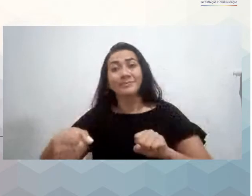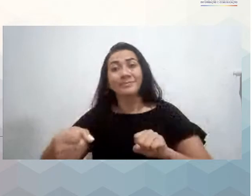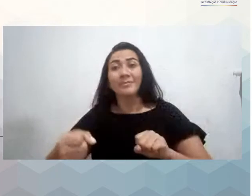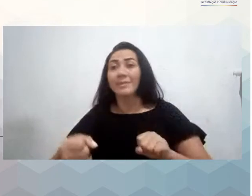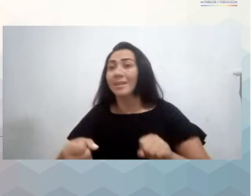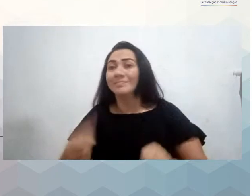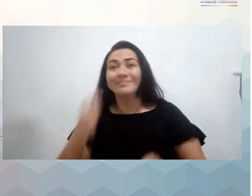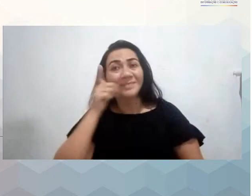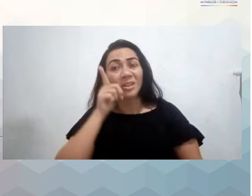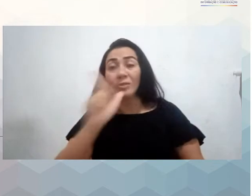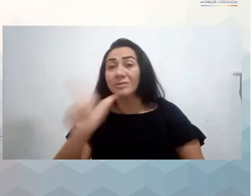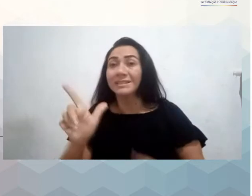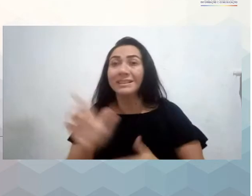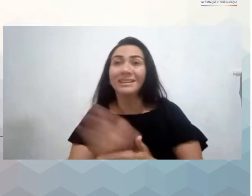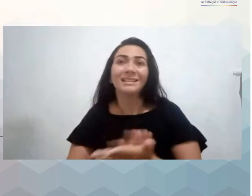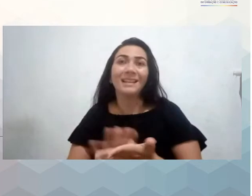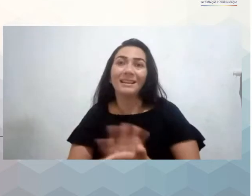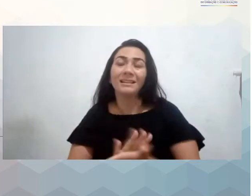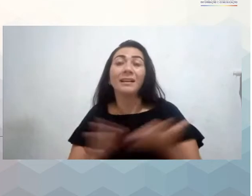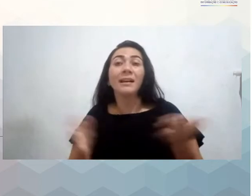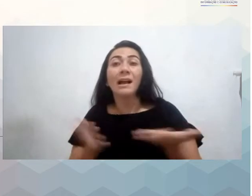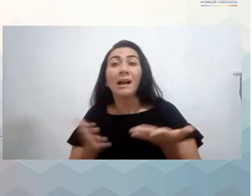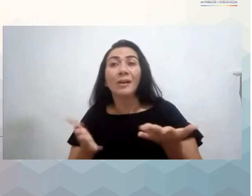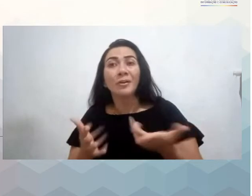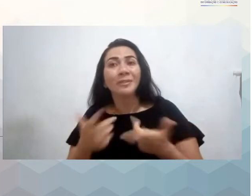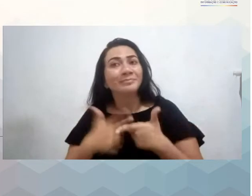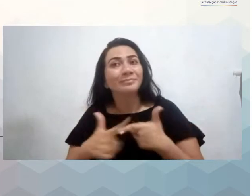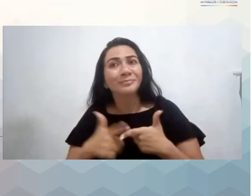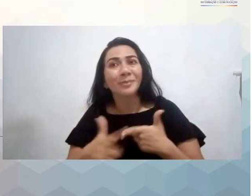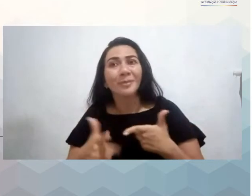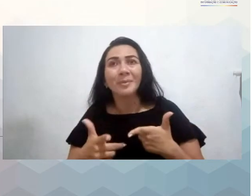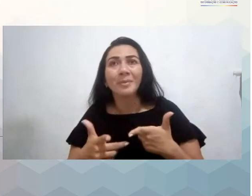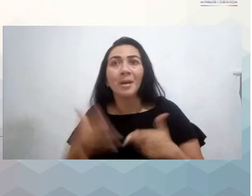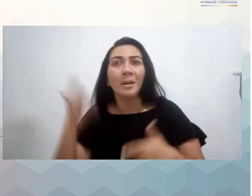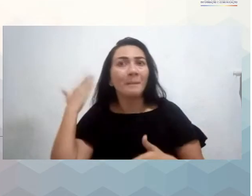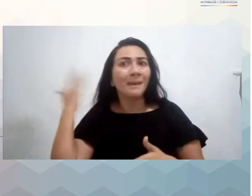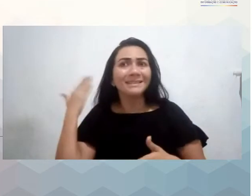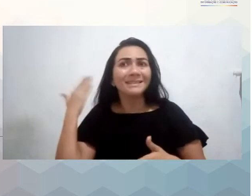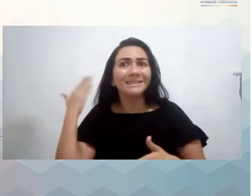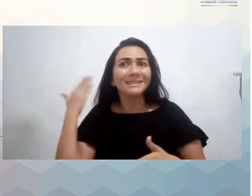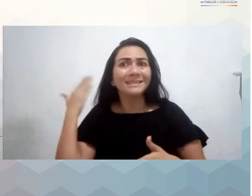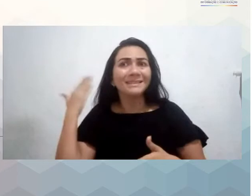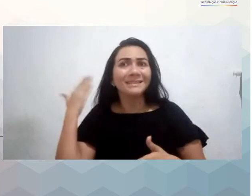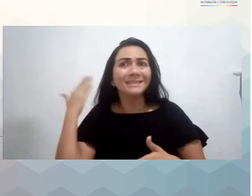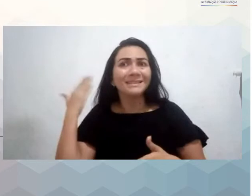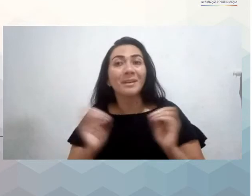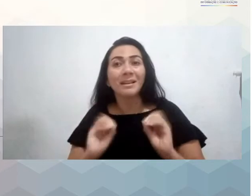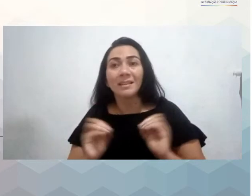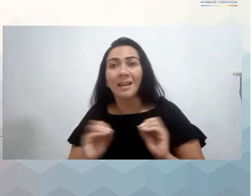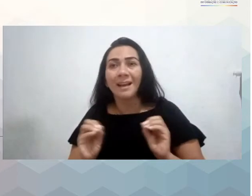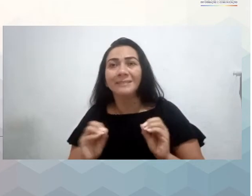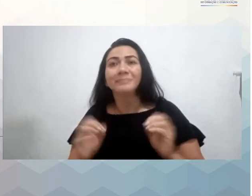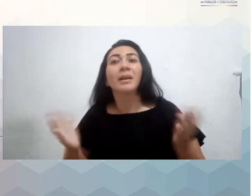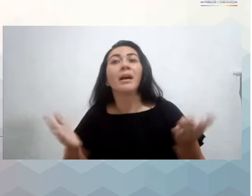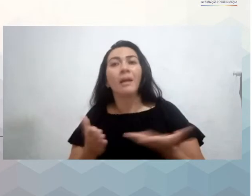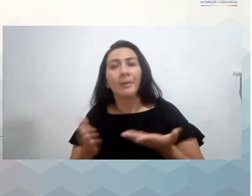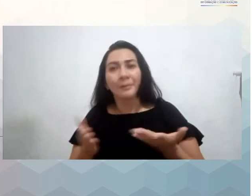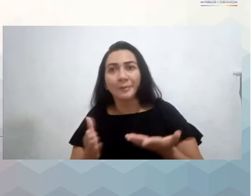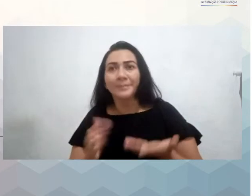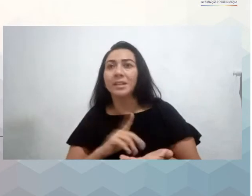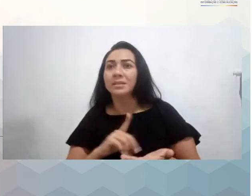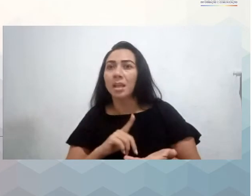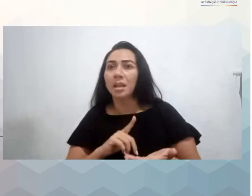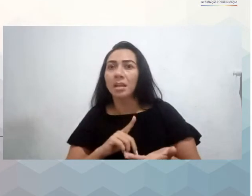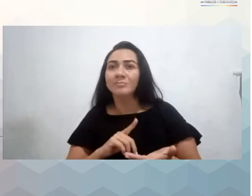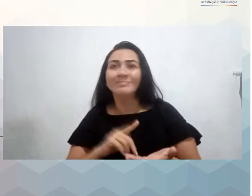nossos eventos. Nunca tive nenhuma dor de cabeça quanto à emissão do certificado. Só que o